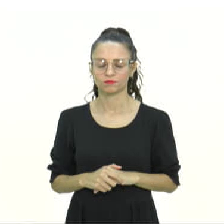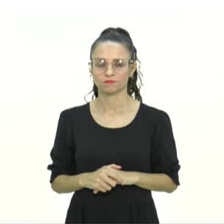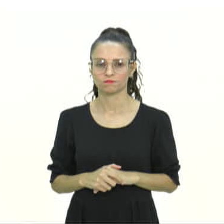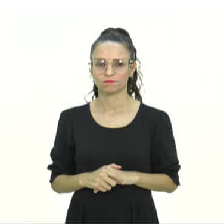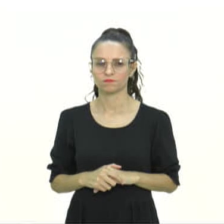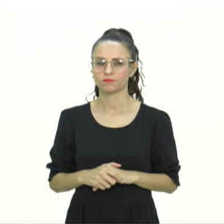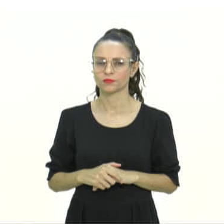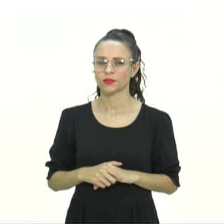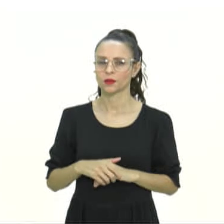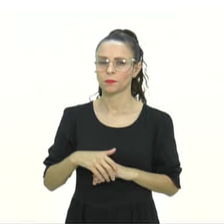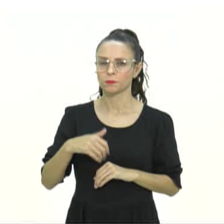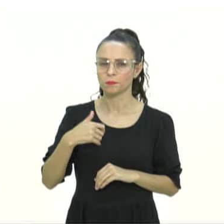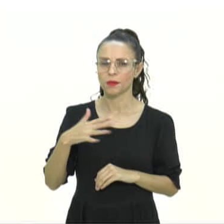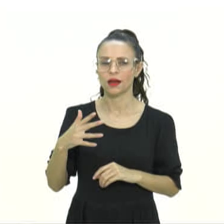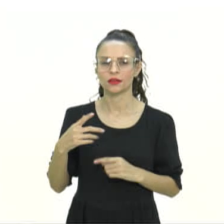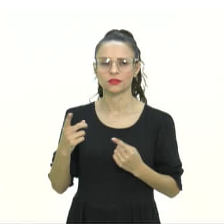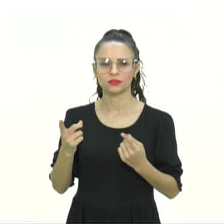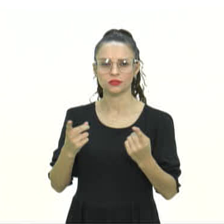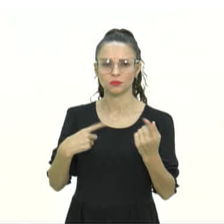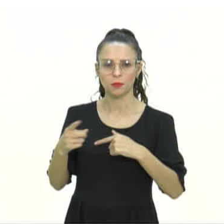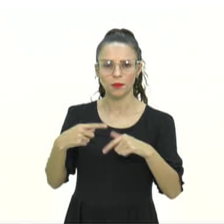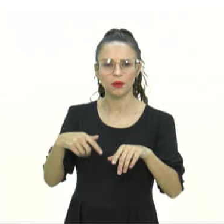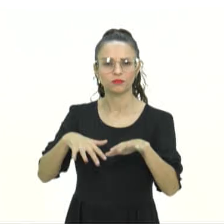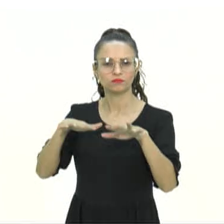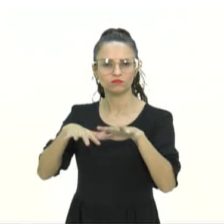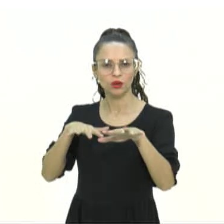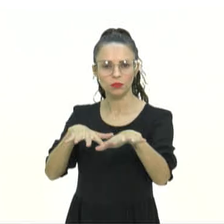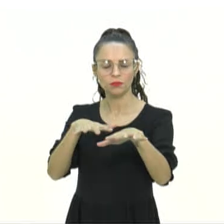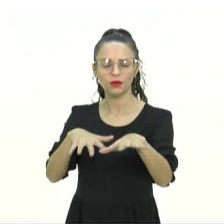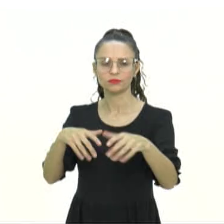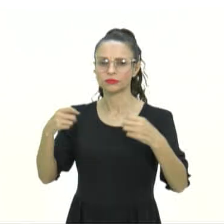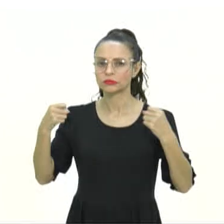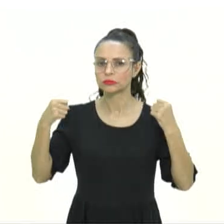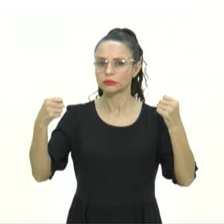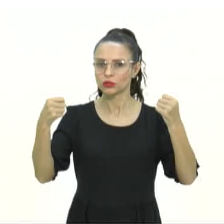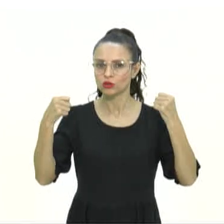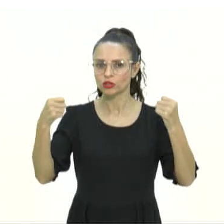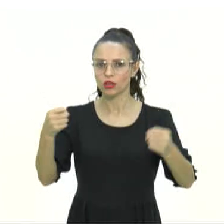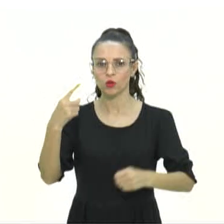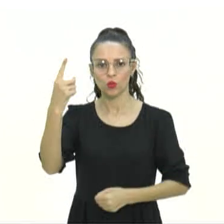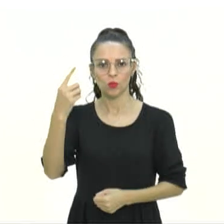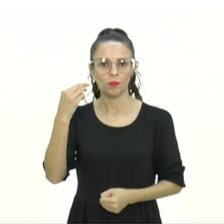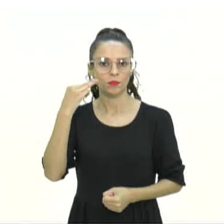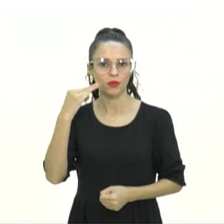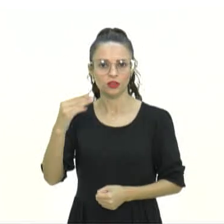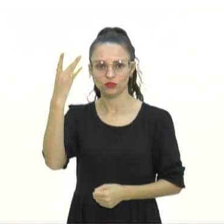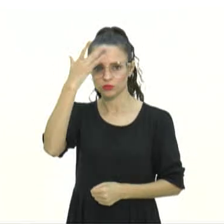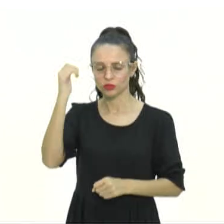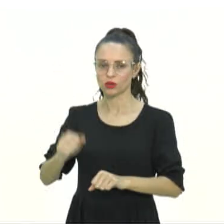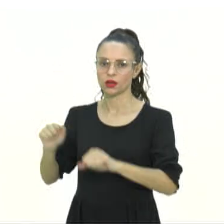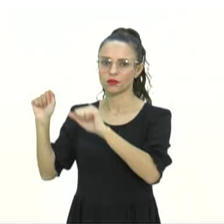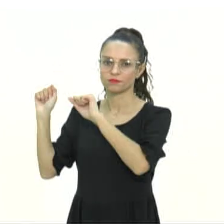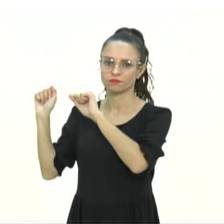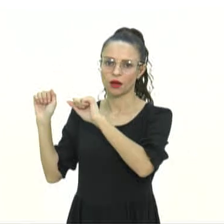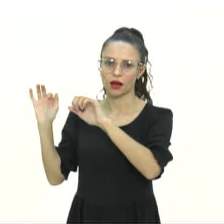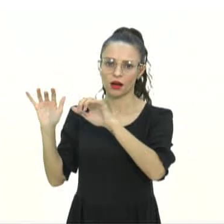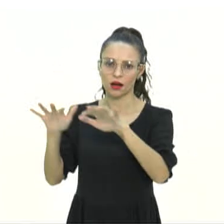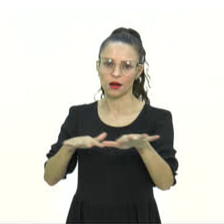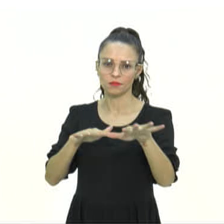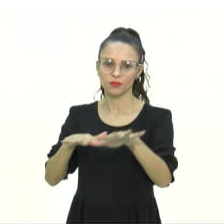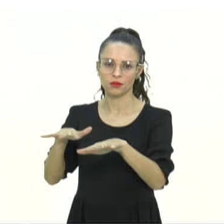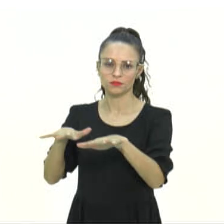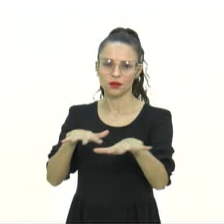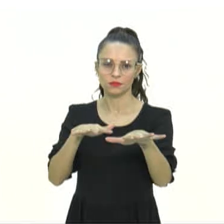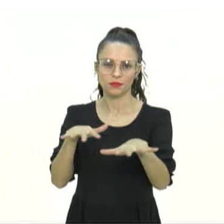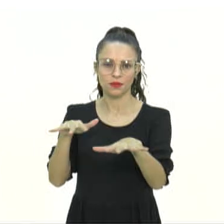maior mobilização, protestos levam mais de 1 milhão de pessoas às ruas no Brasil. Mais de 1